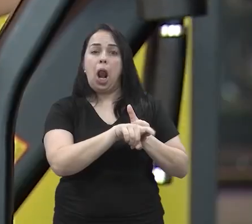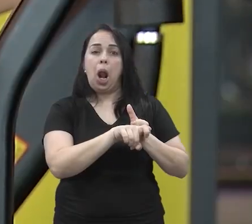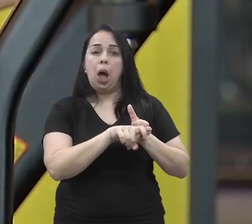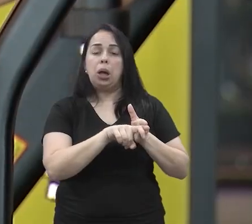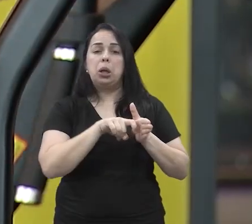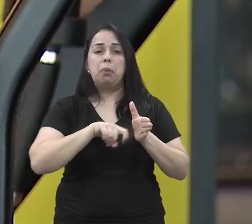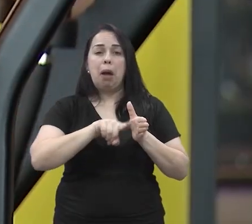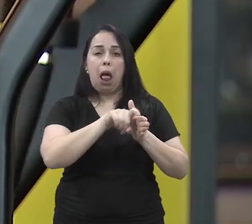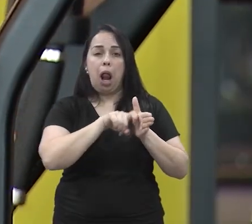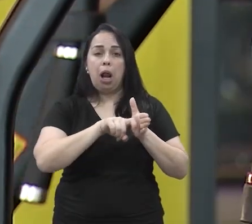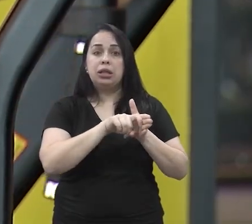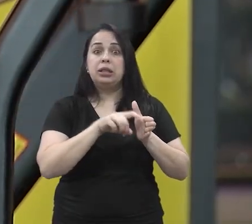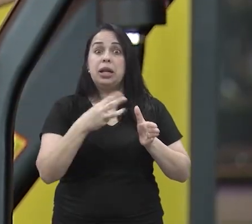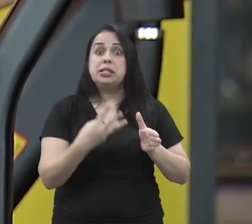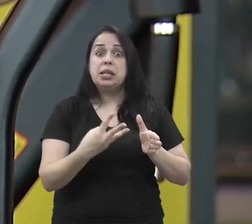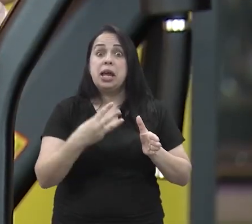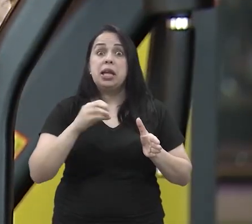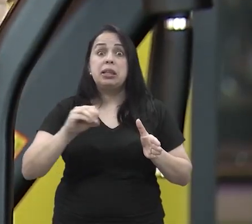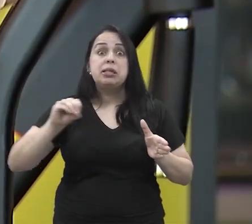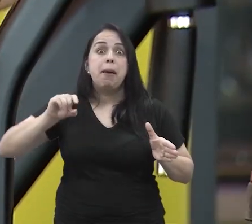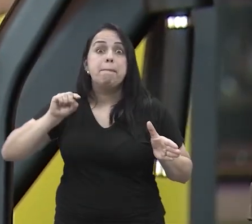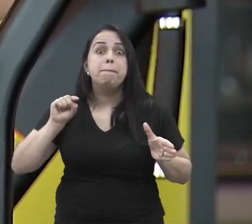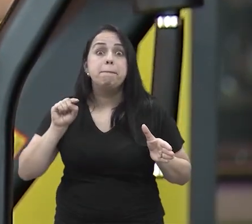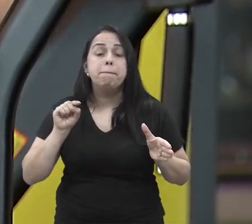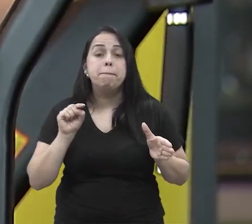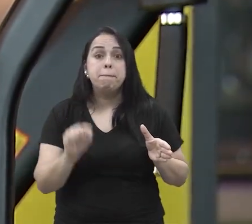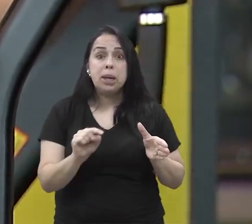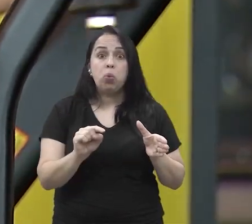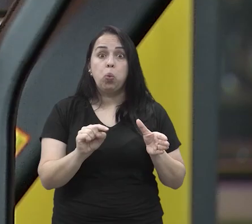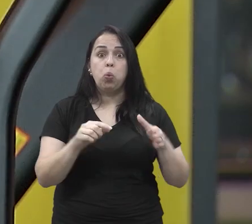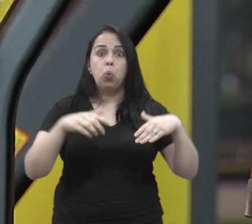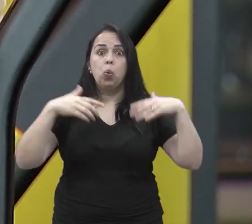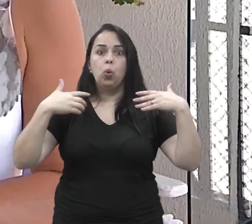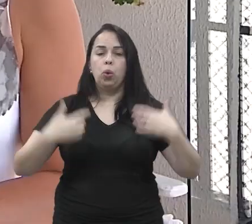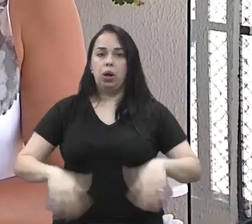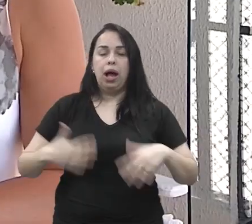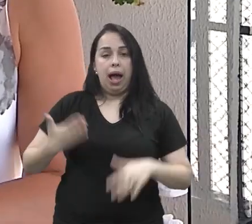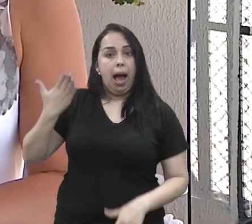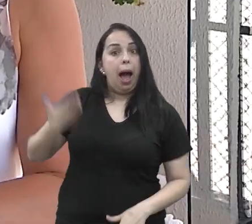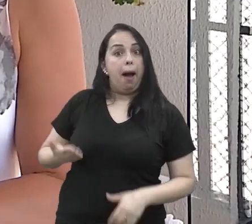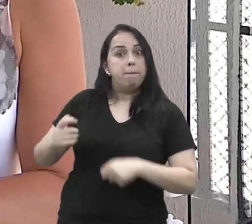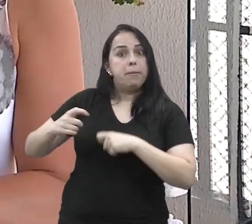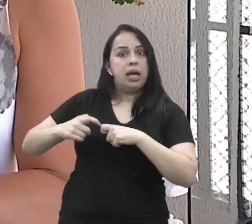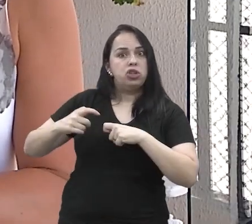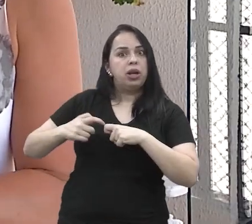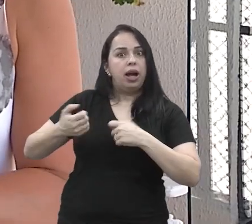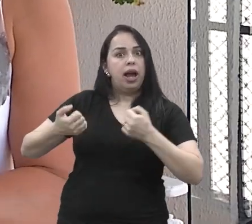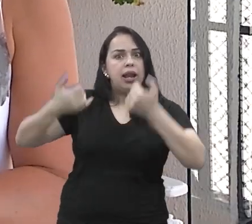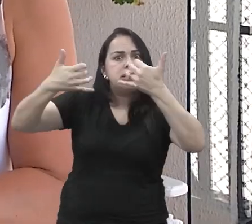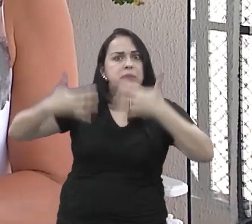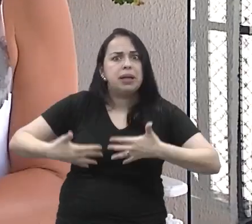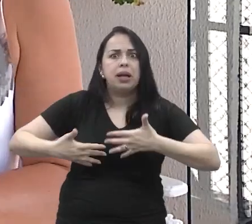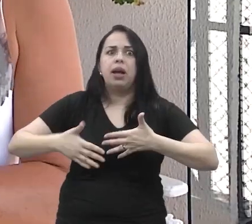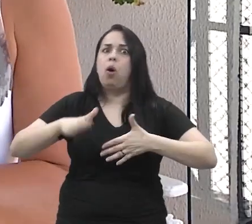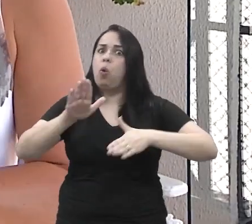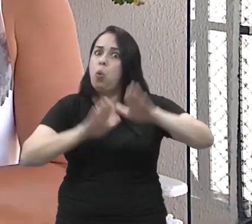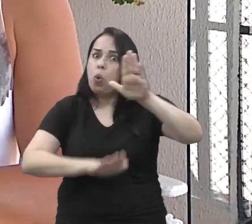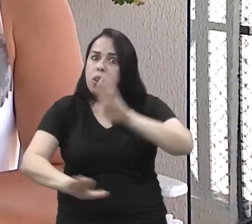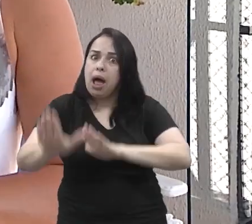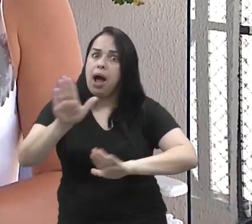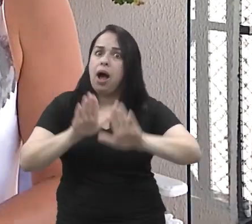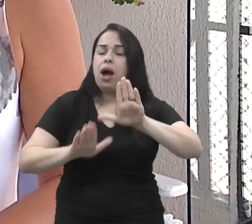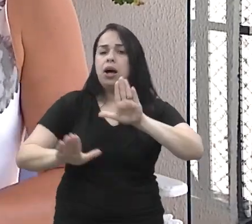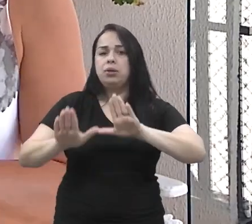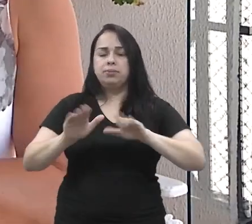de 300 mil unidades de colônias de bactérias por centímetro quadrado. A infectologista reforça alguns cuidados